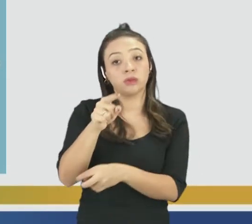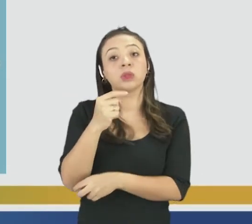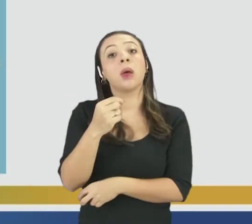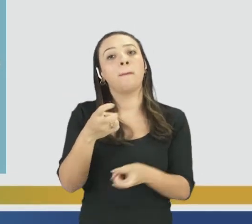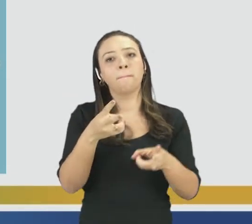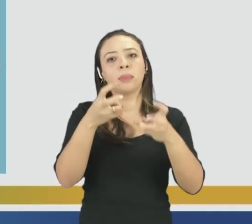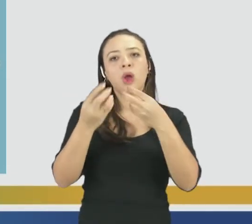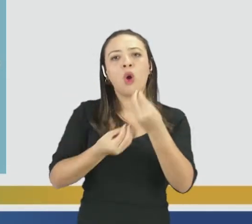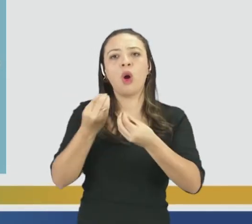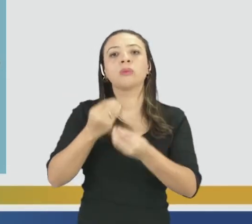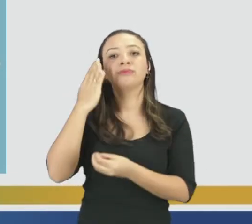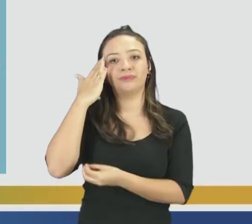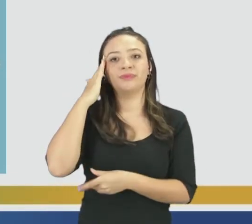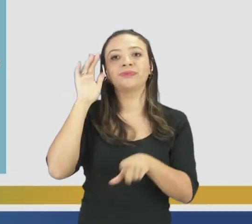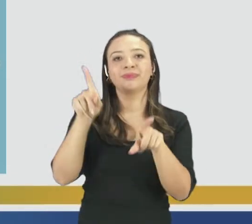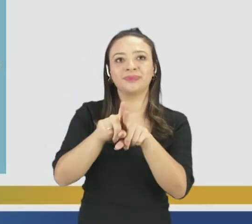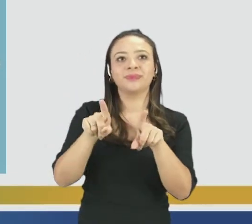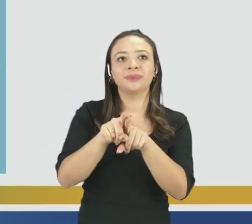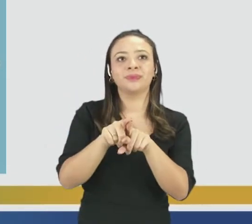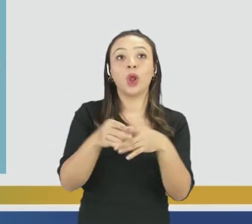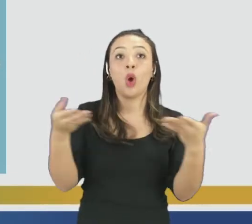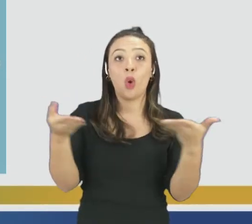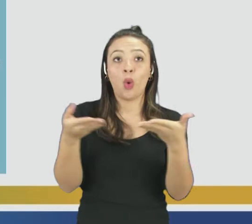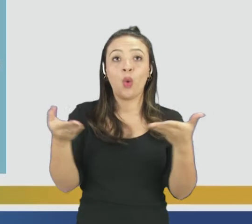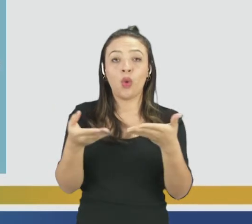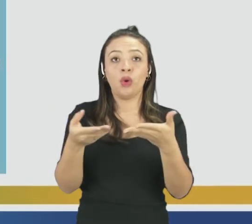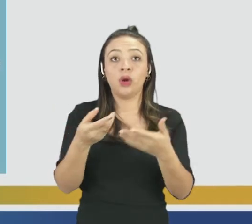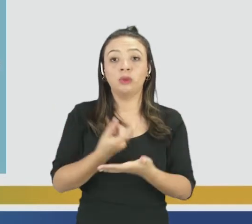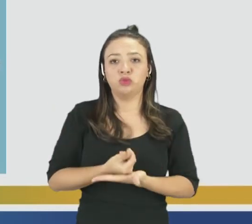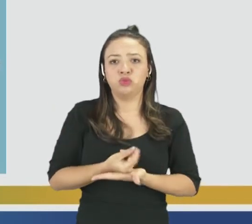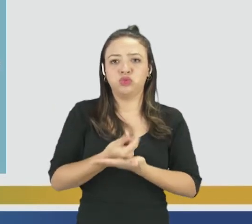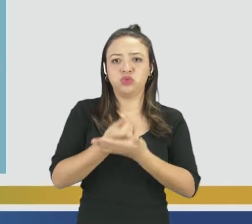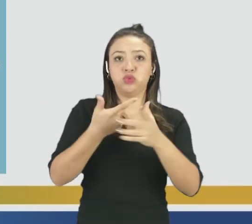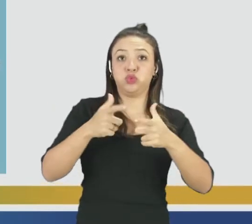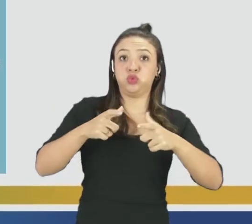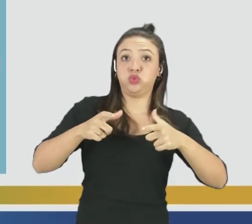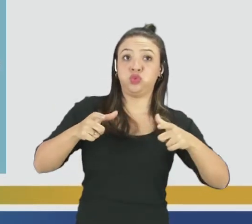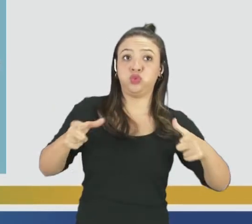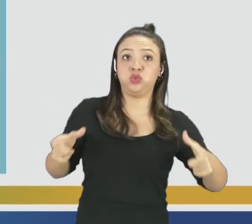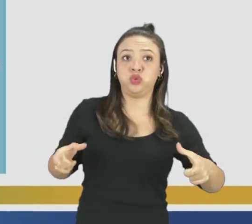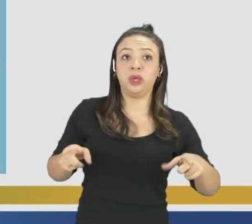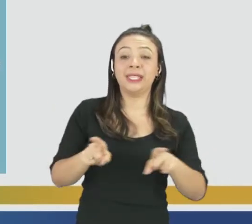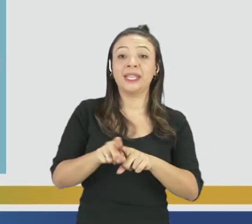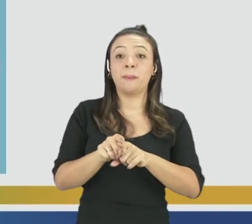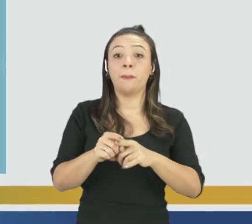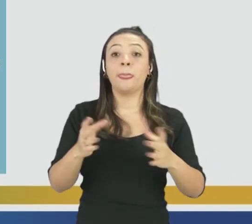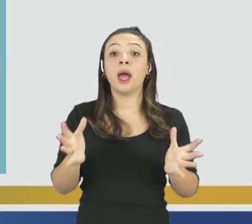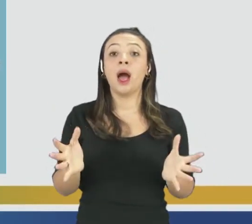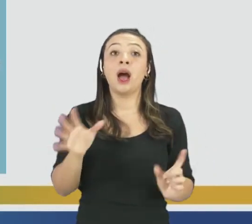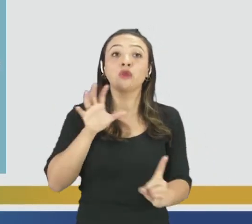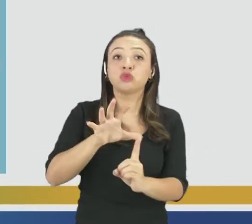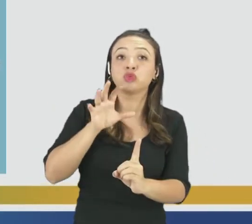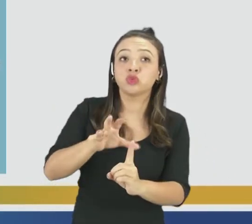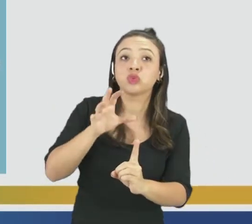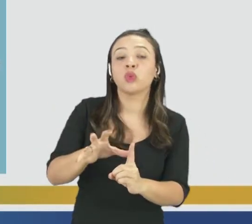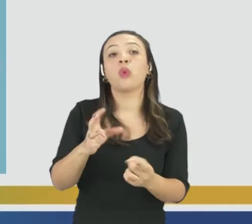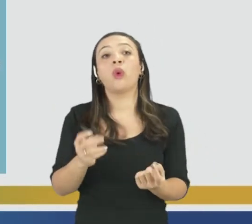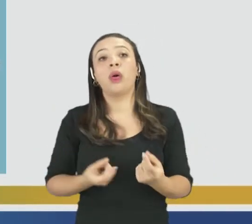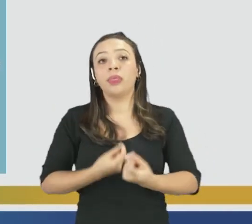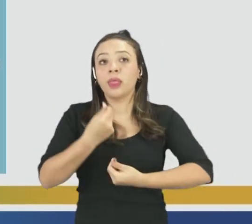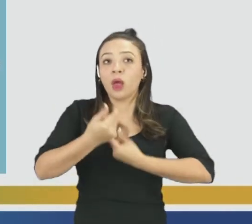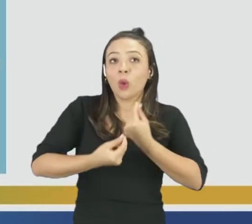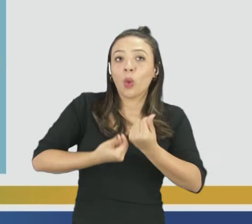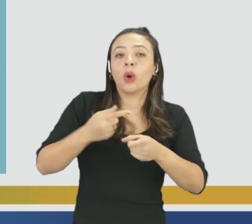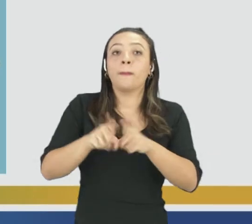visualizar a gente em a atual fase da expansão do capitalismo com impacto na economia na política na cultura